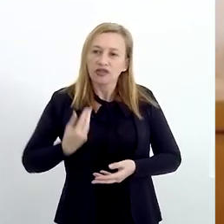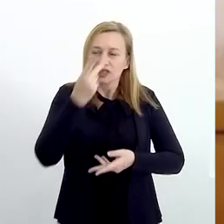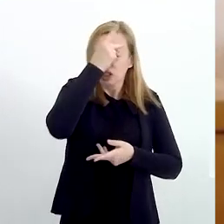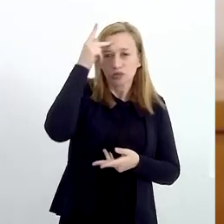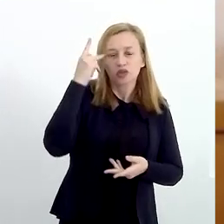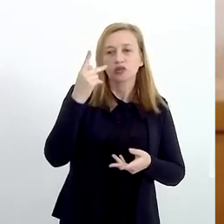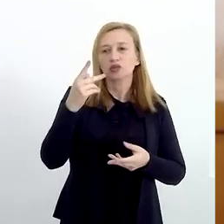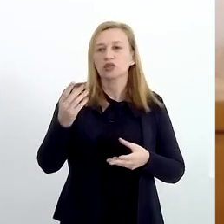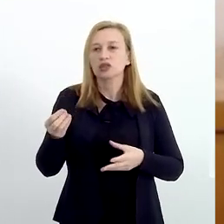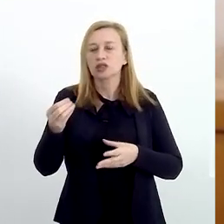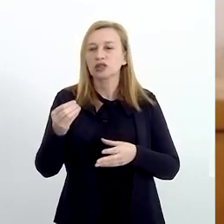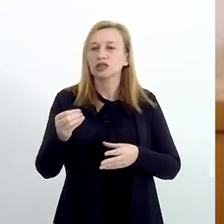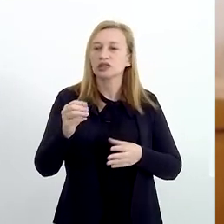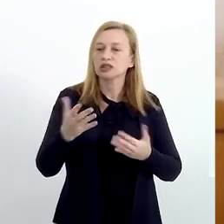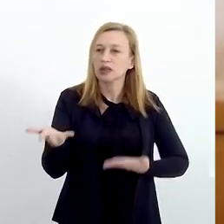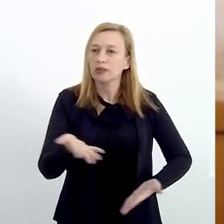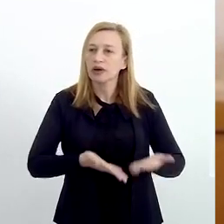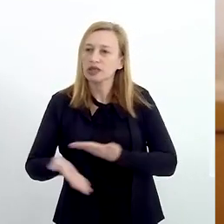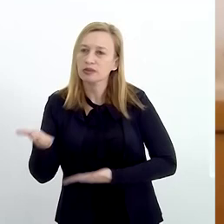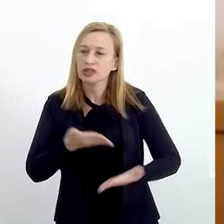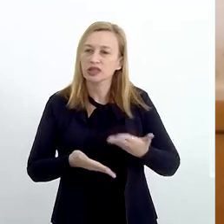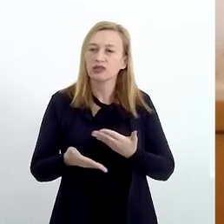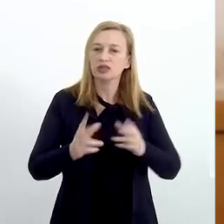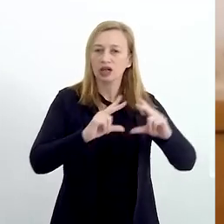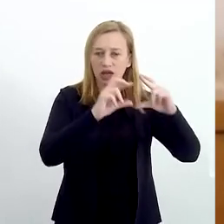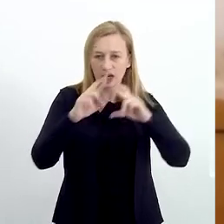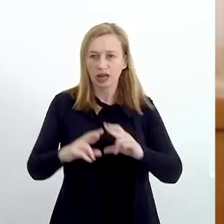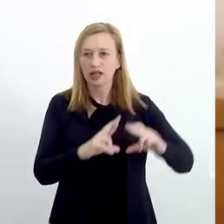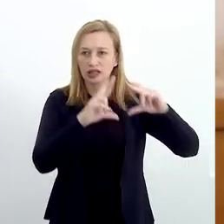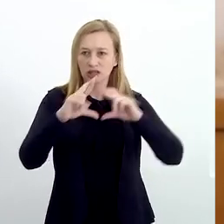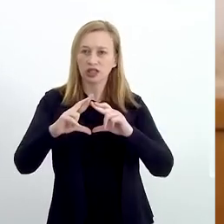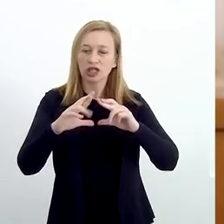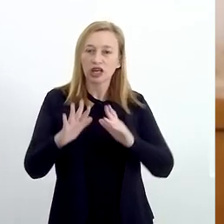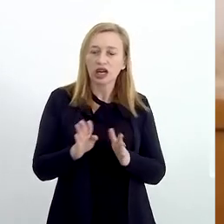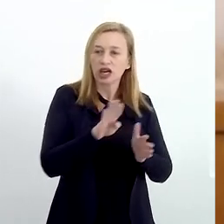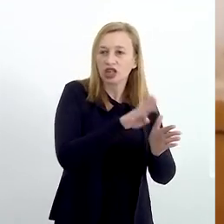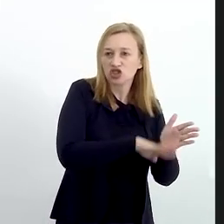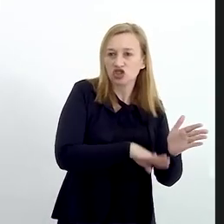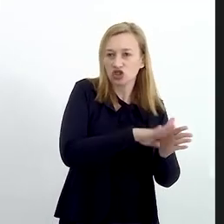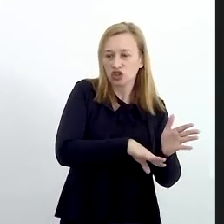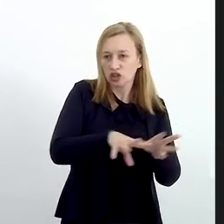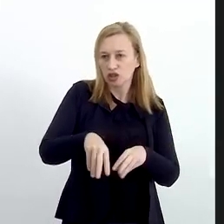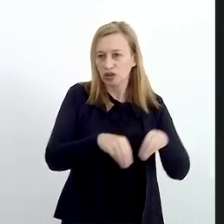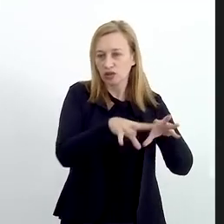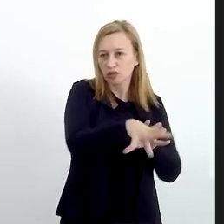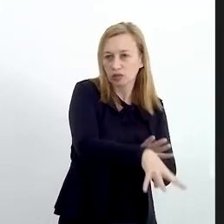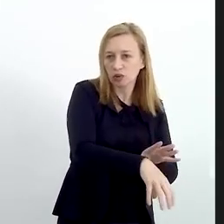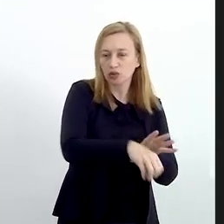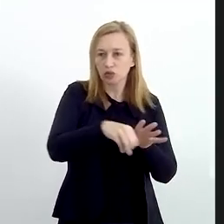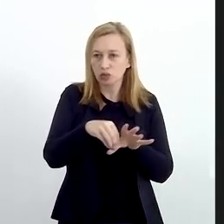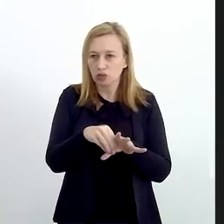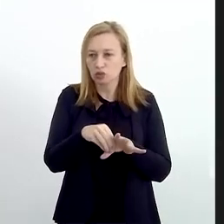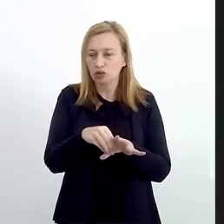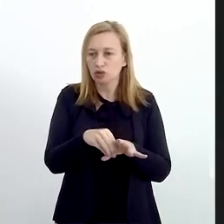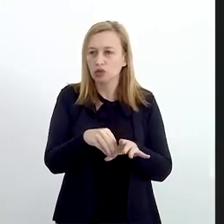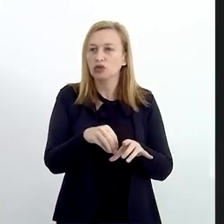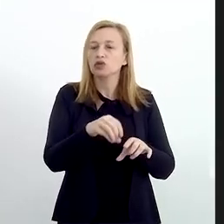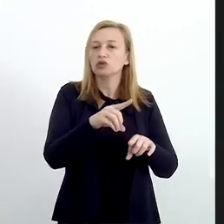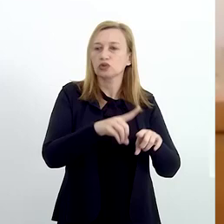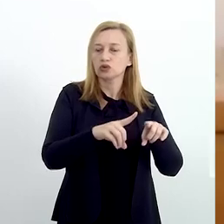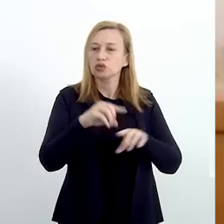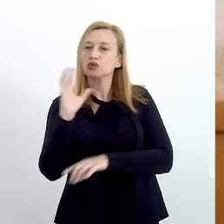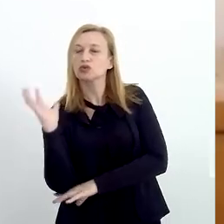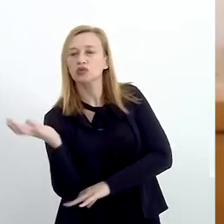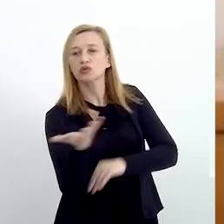presença das pessoas no ecossistema na participação efetiva da reciclagem ele retira produtos do meio ambiente